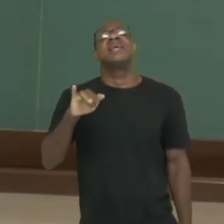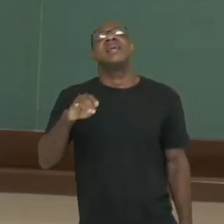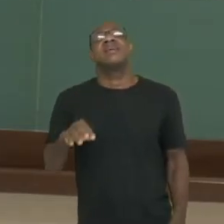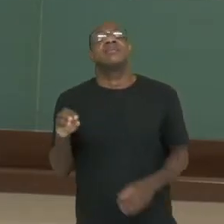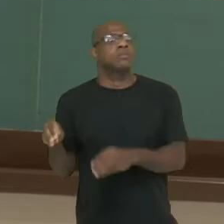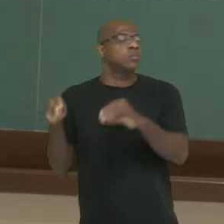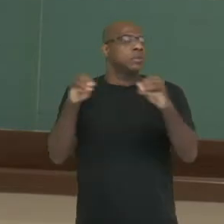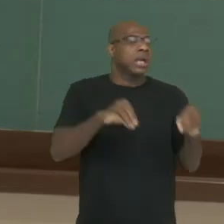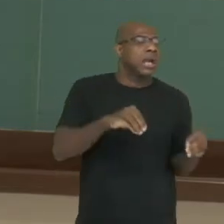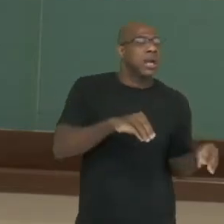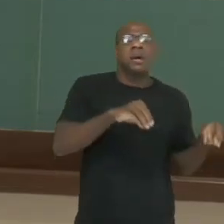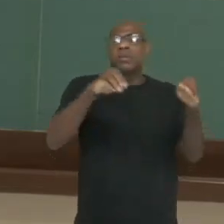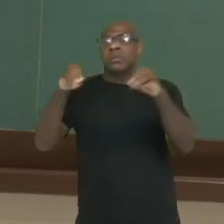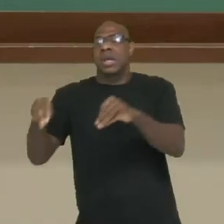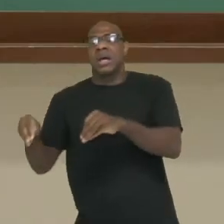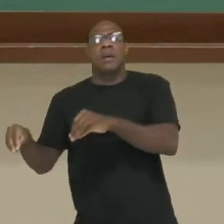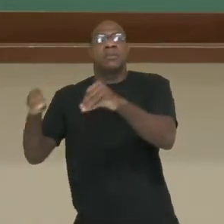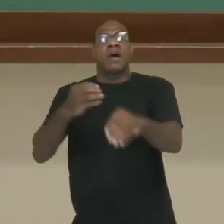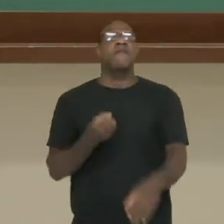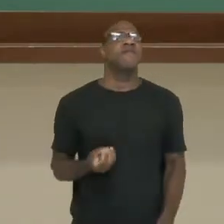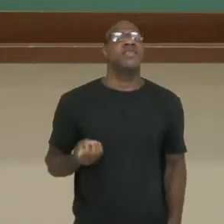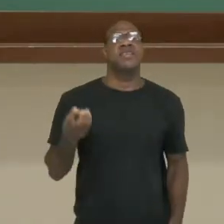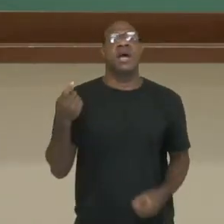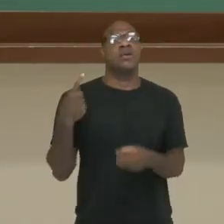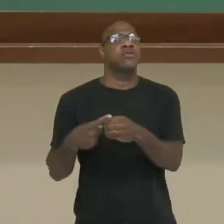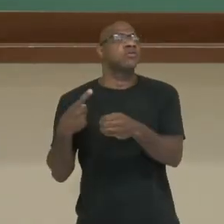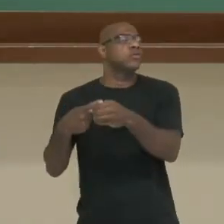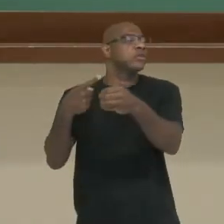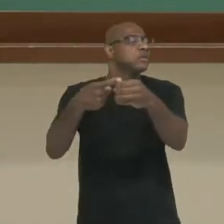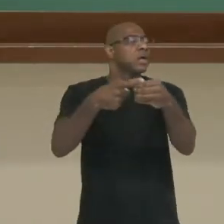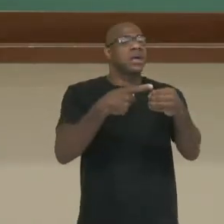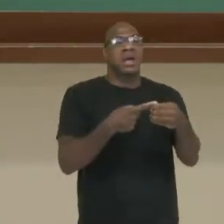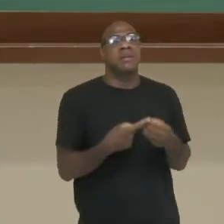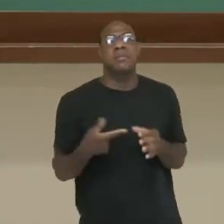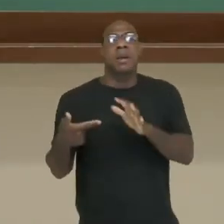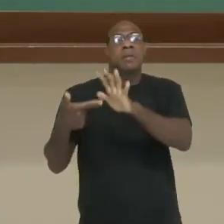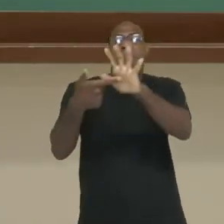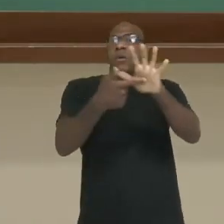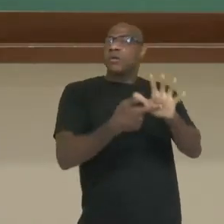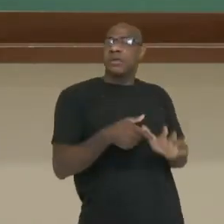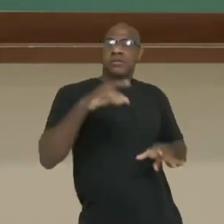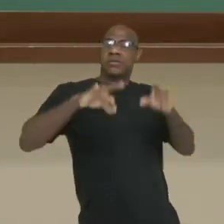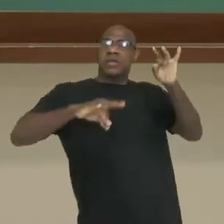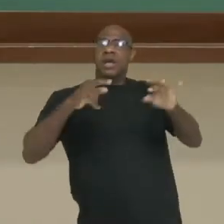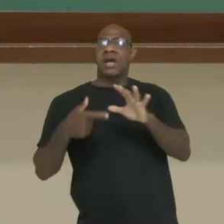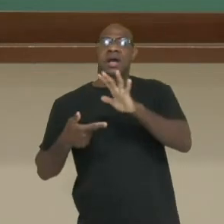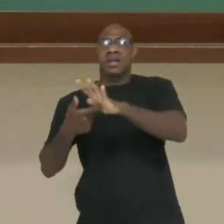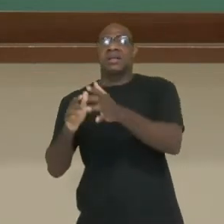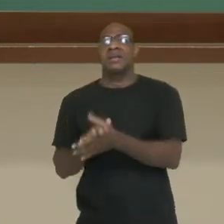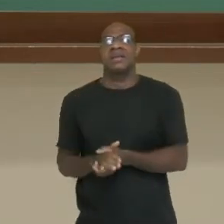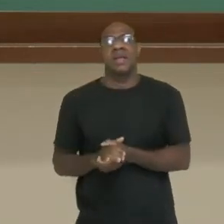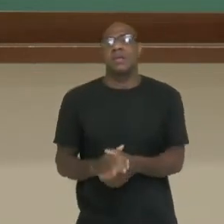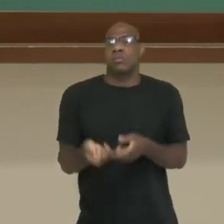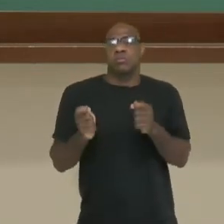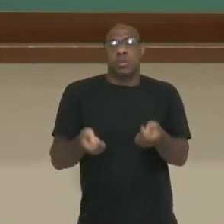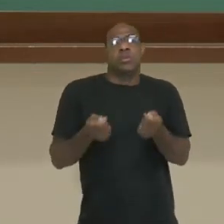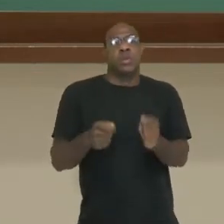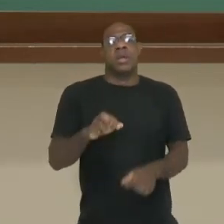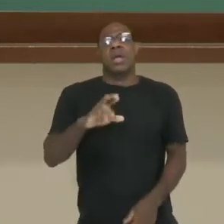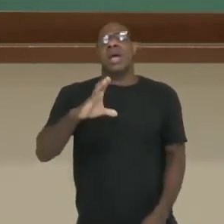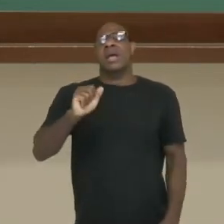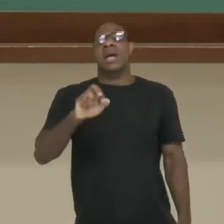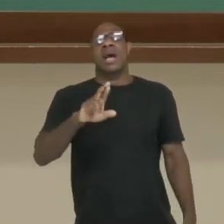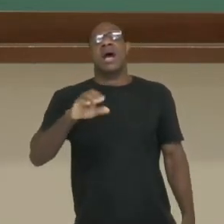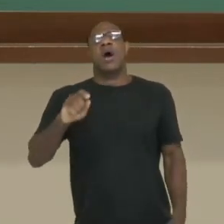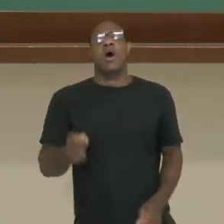né, de um lugar para o outro, de uma cidade para outra se apresentando, né, geralmente em carroças, que eram suas casas, né,